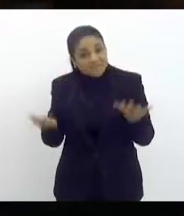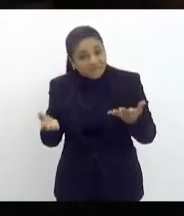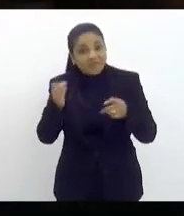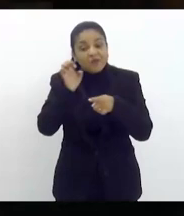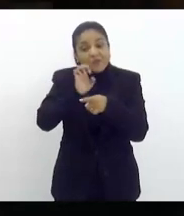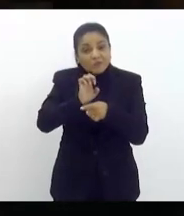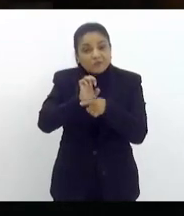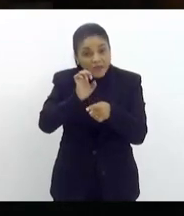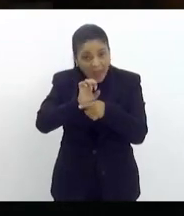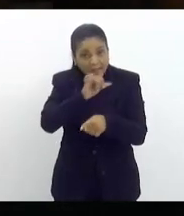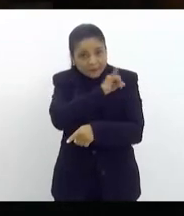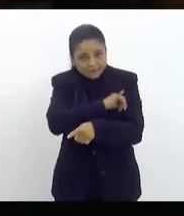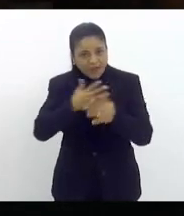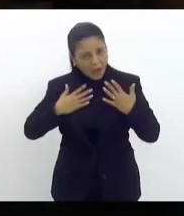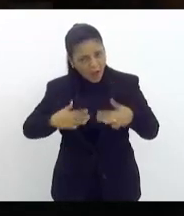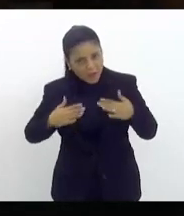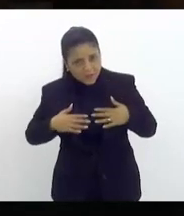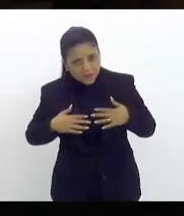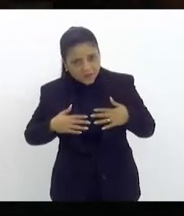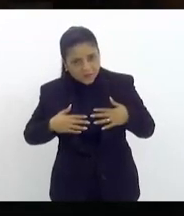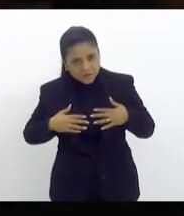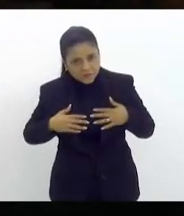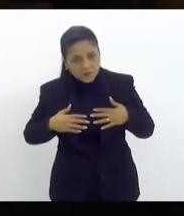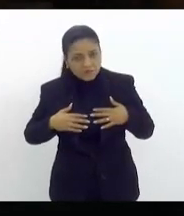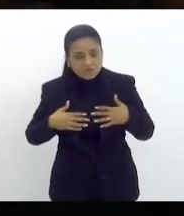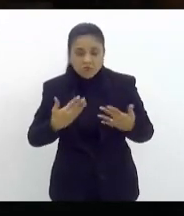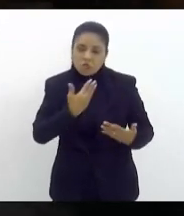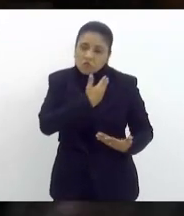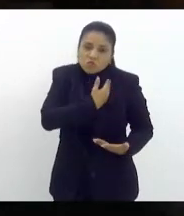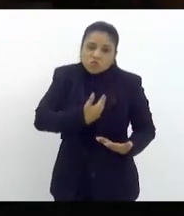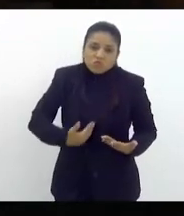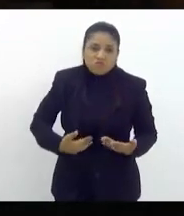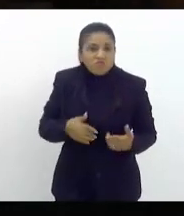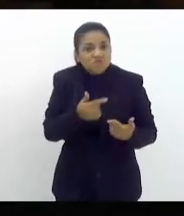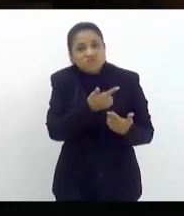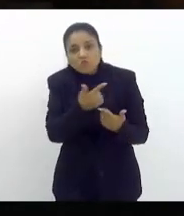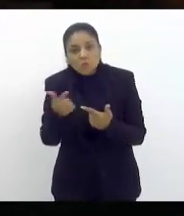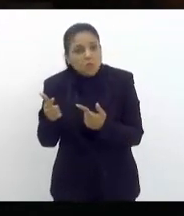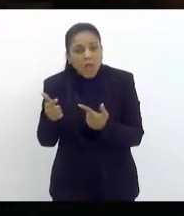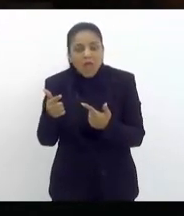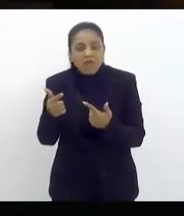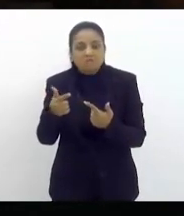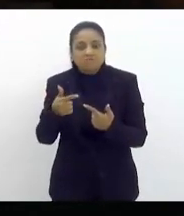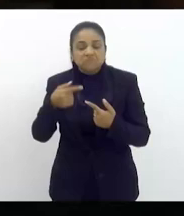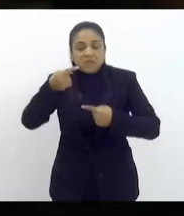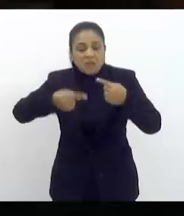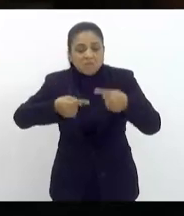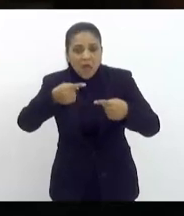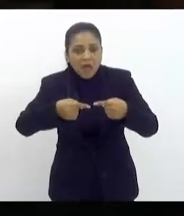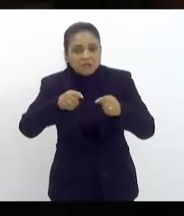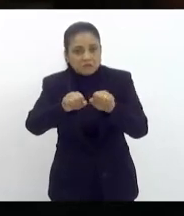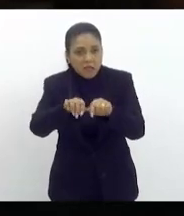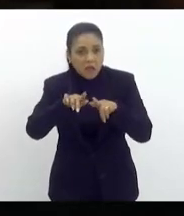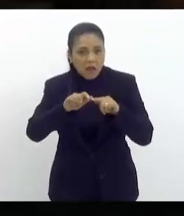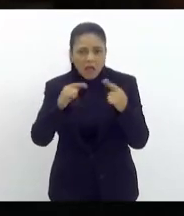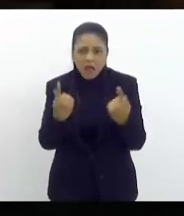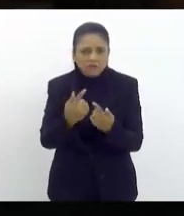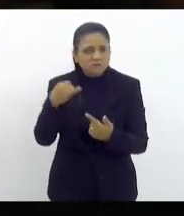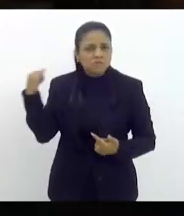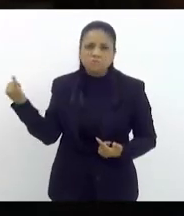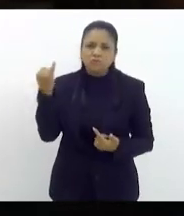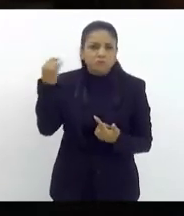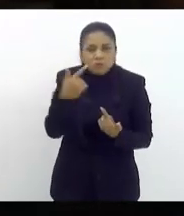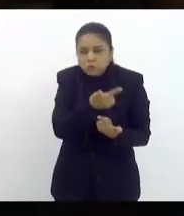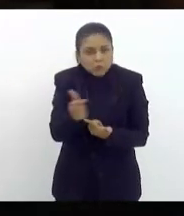tranquilidade, já que o governo não traz para essa casa debates tão essenciais e importantes para o Estado do Rio de